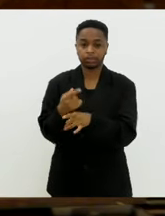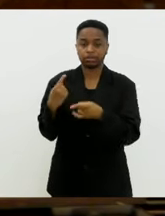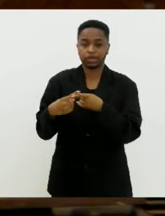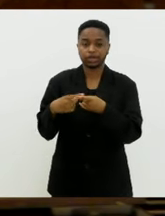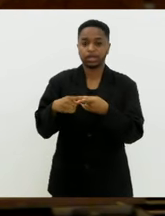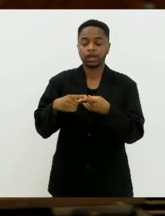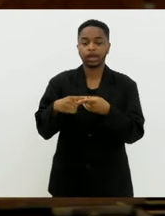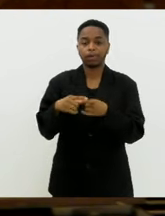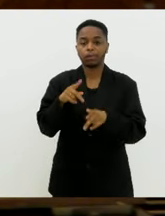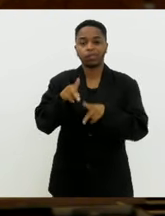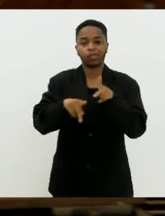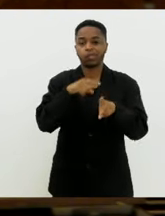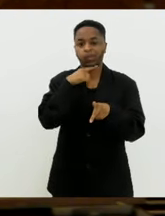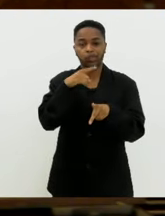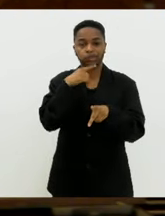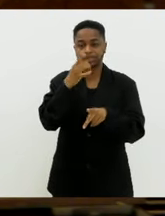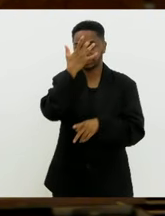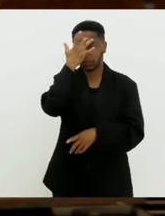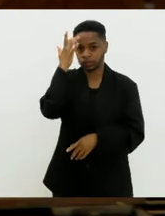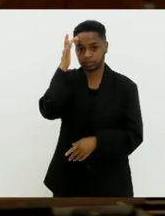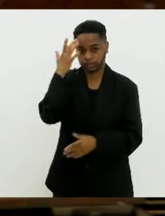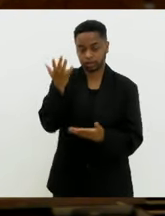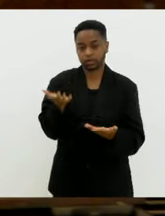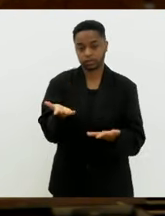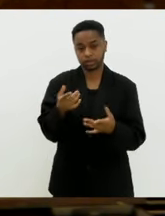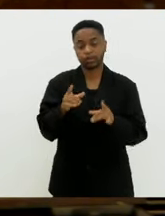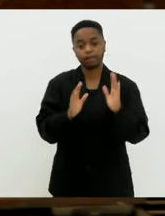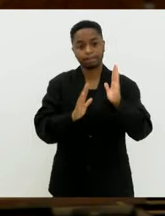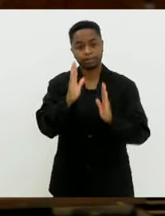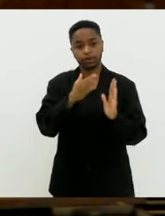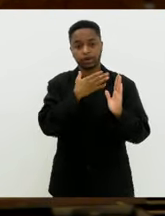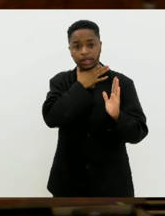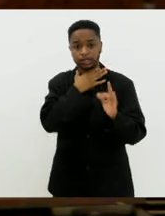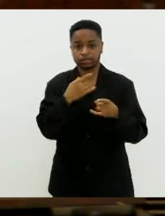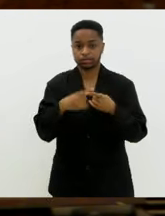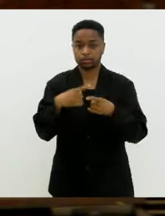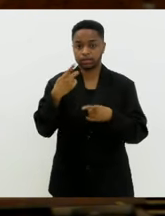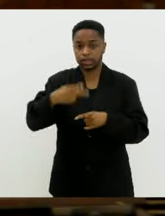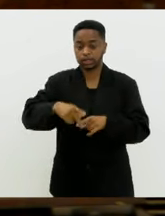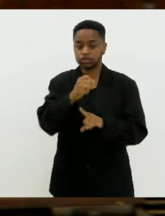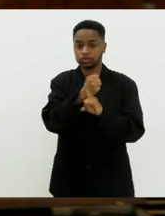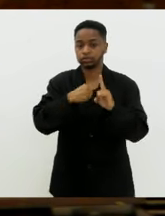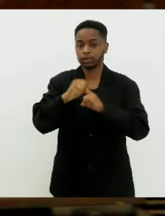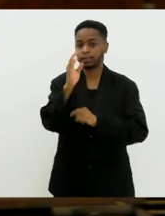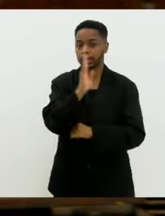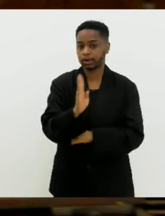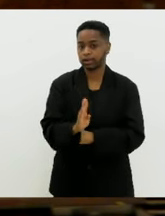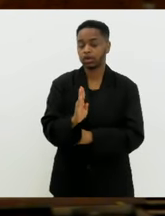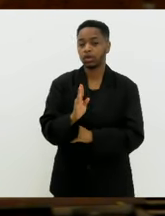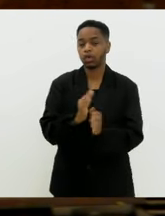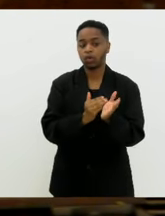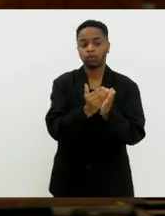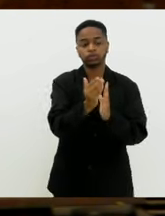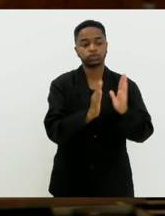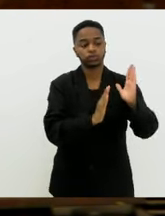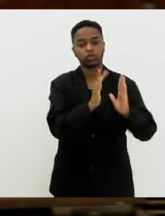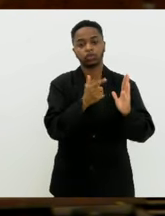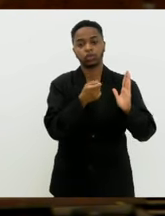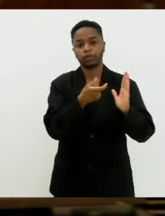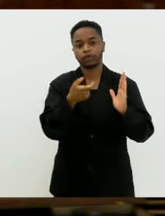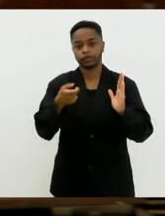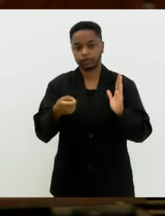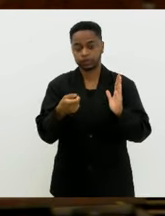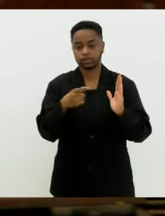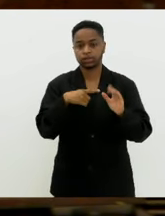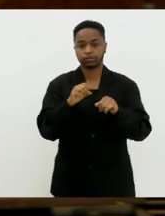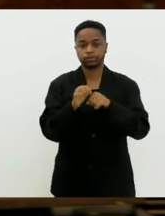mental. Isso no meio de uma crise que a sociedade brasileira como um todo está enfrentando desde a pandemia, onde há